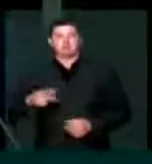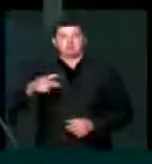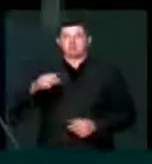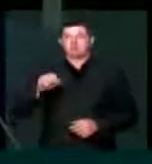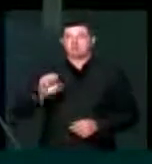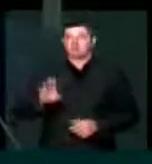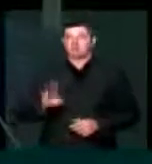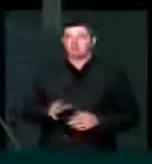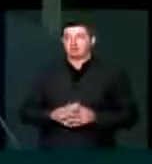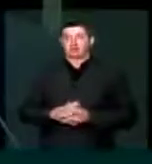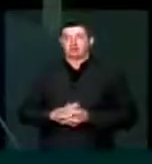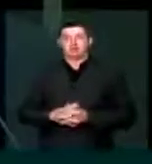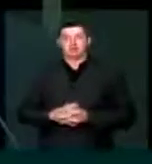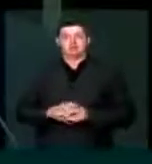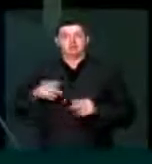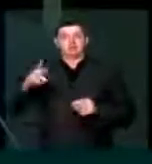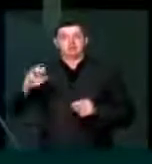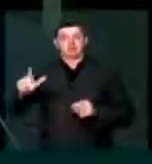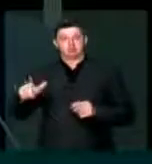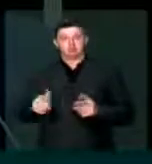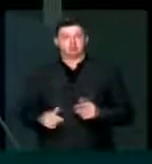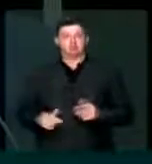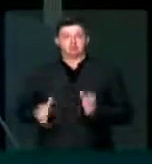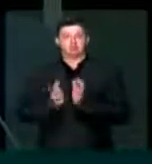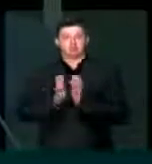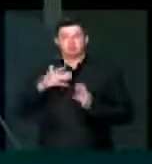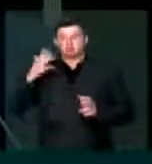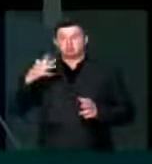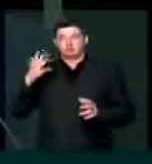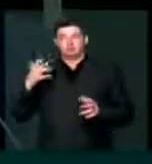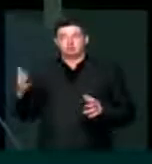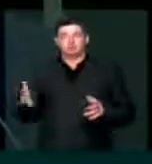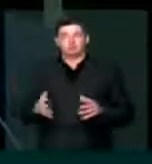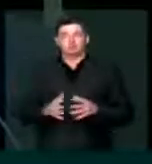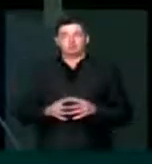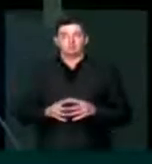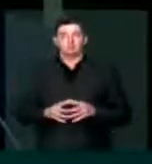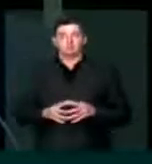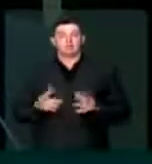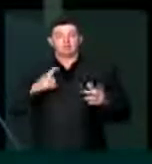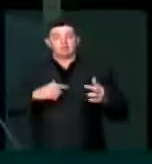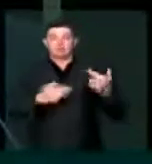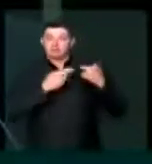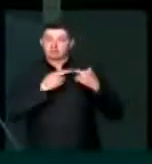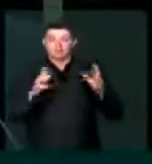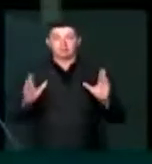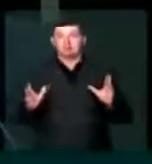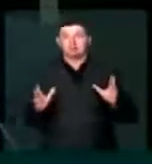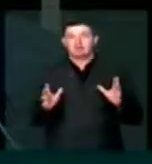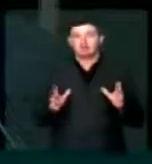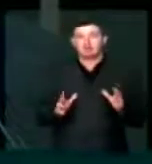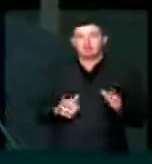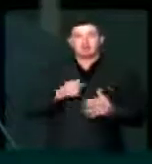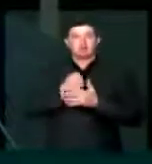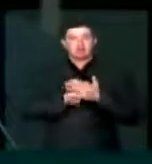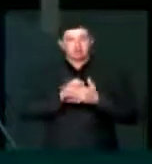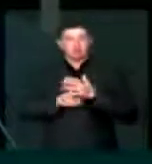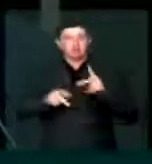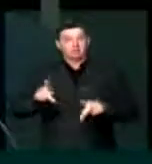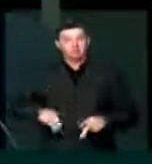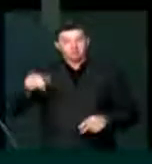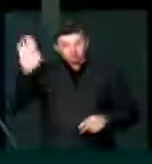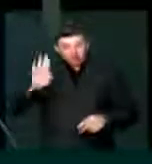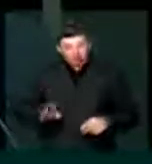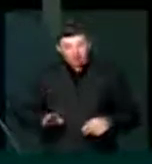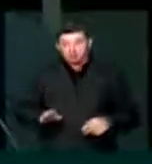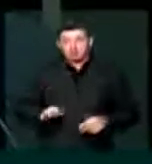o PPL, o PSOL, os partidos que têm responsabilidade com as lutas do povo